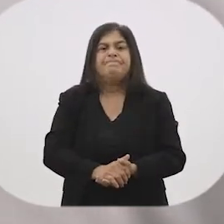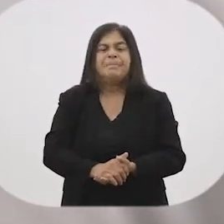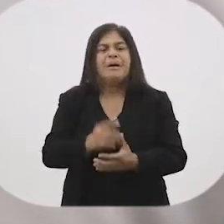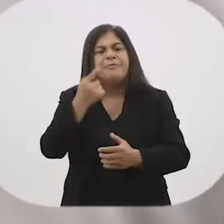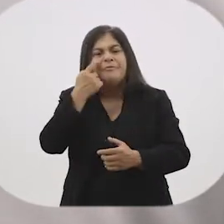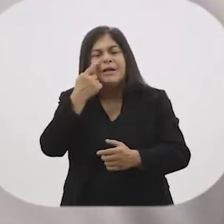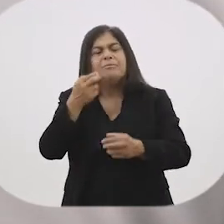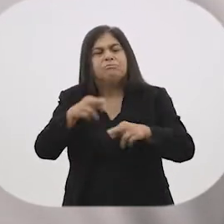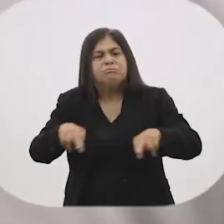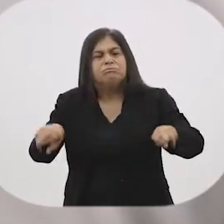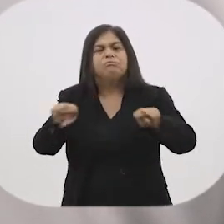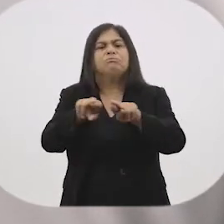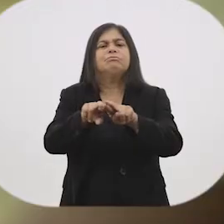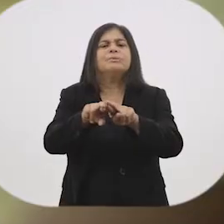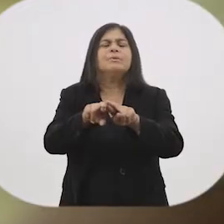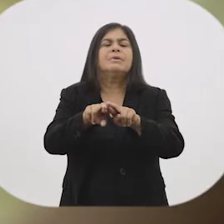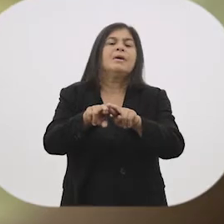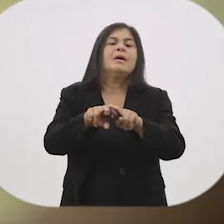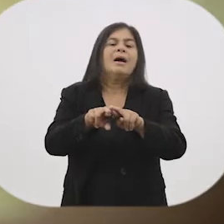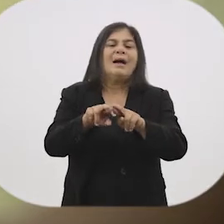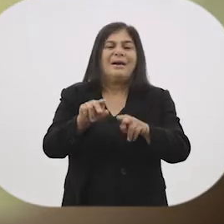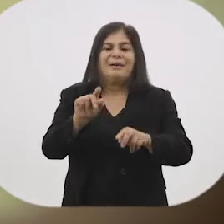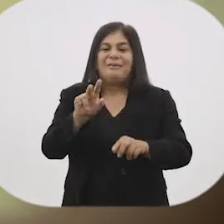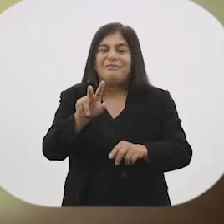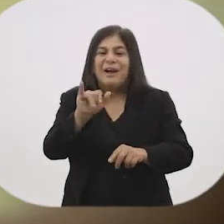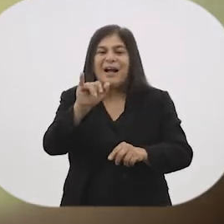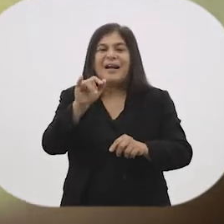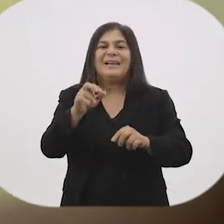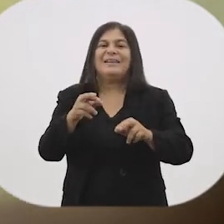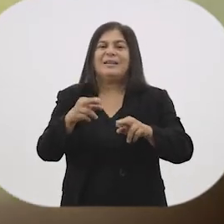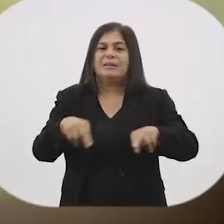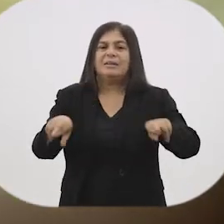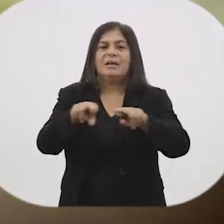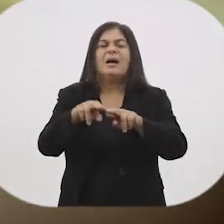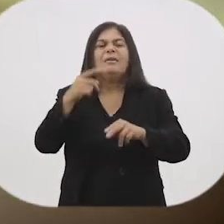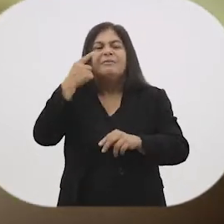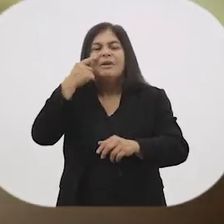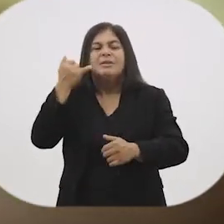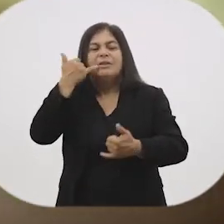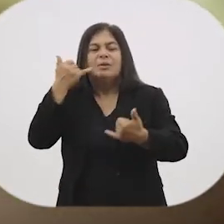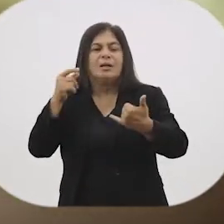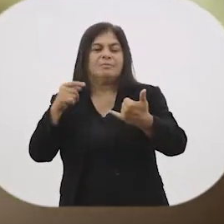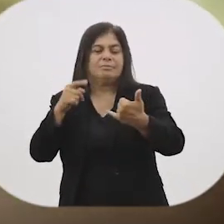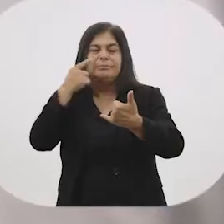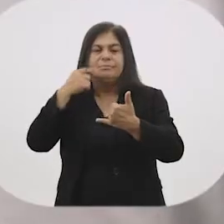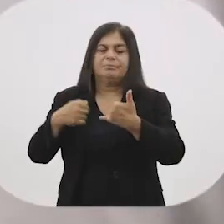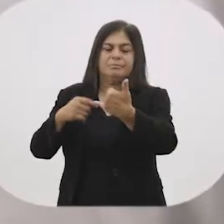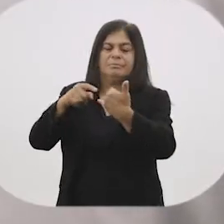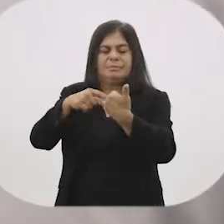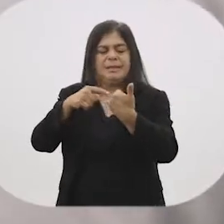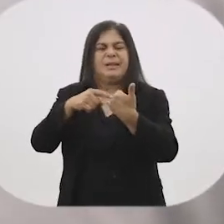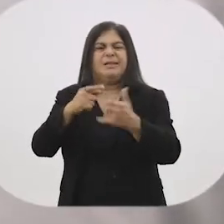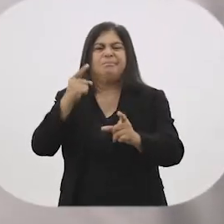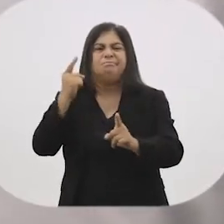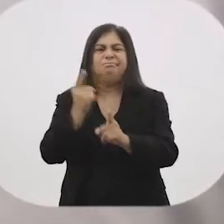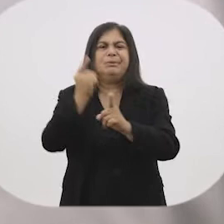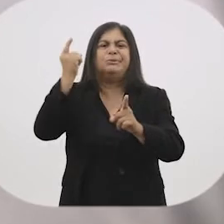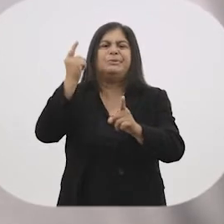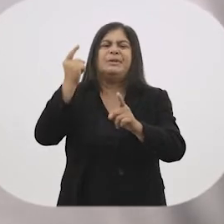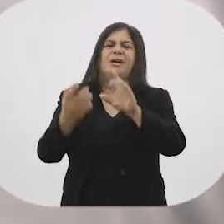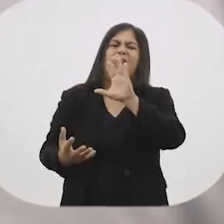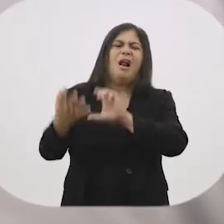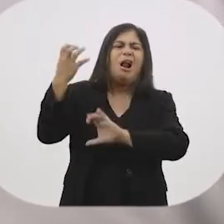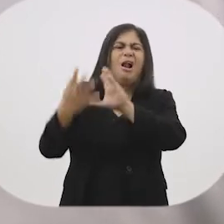até tentou a reconciliação a nesse dia que tentou reconciliar ella felipa olhar meu celular e foi através daí que